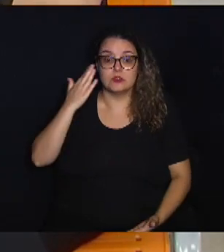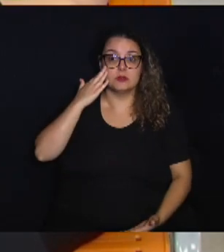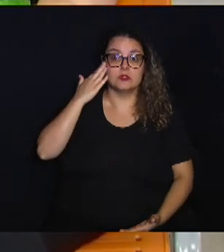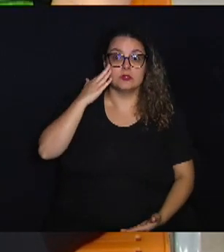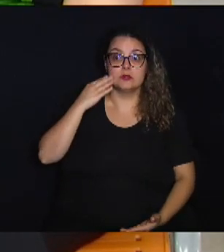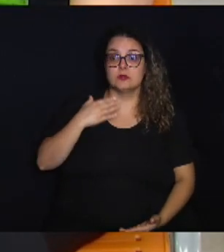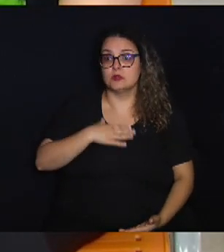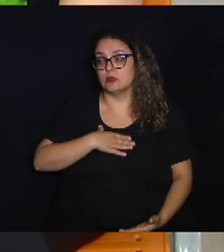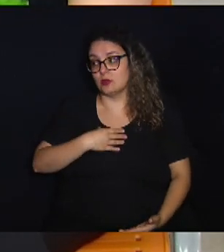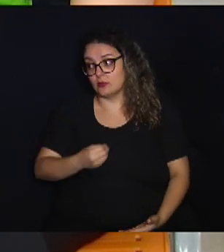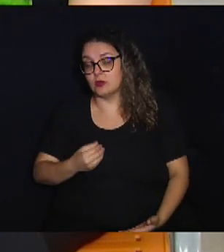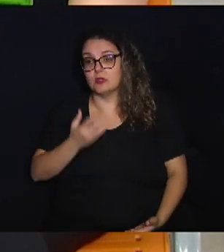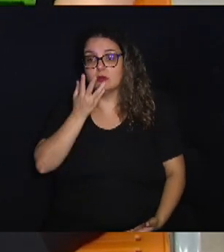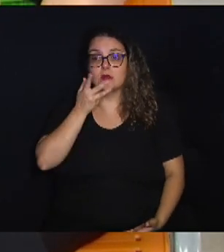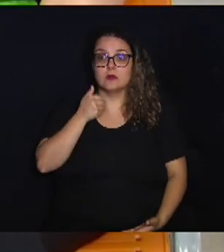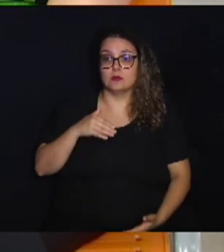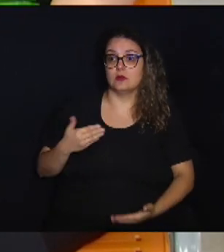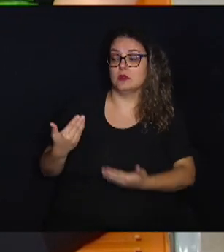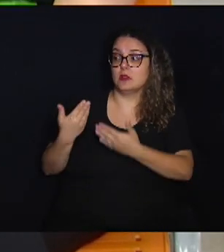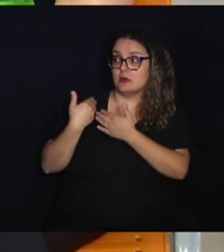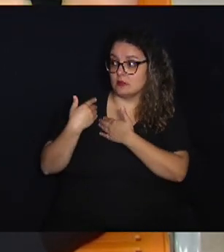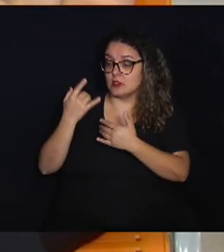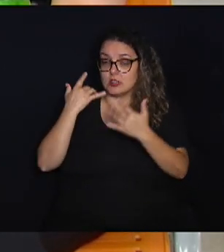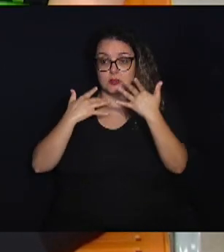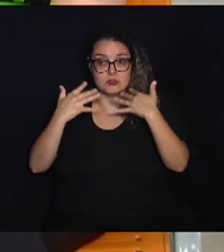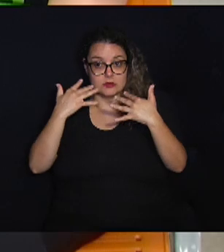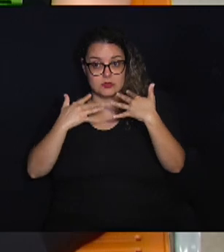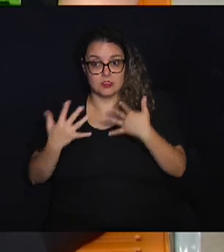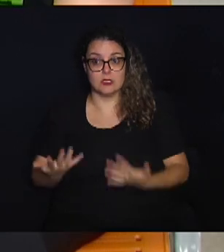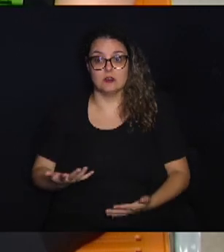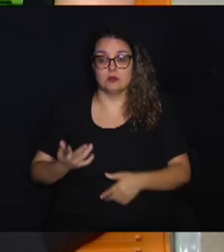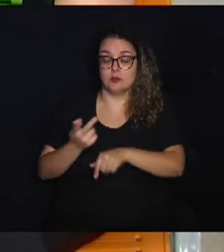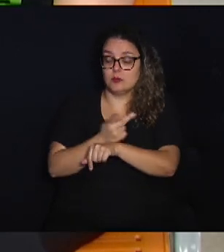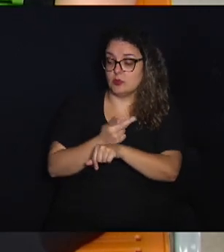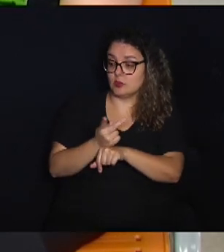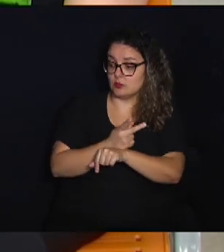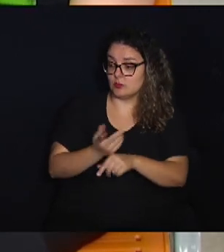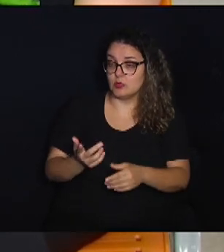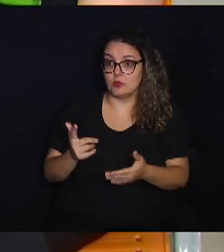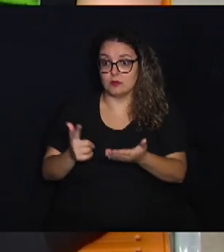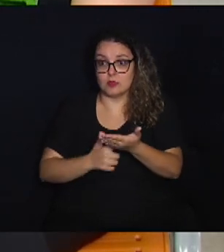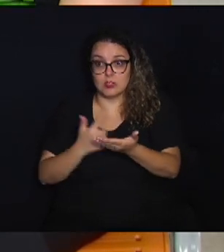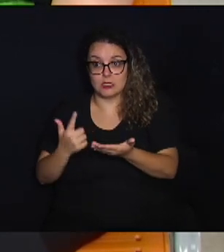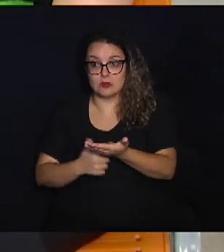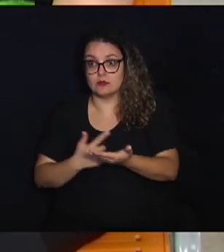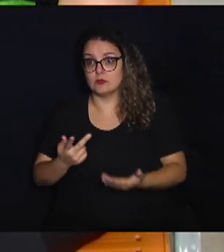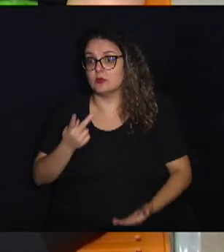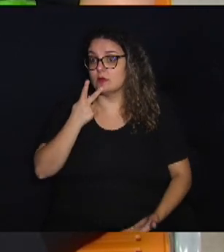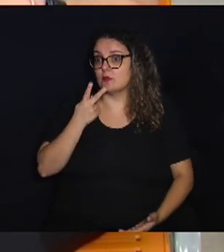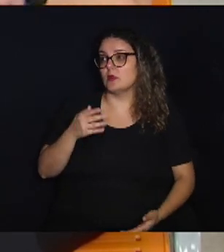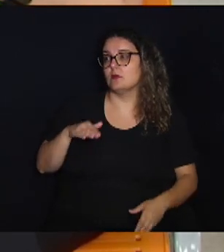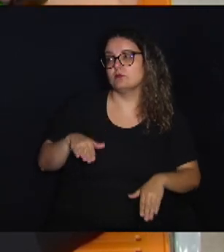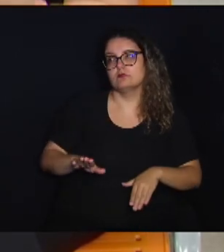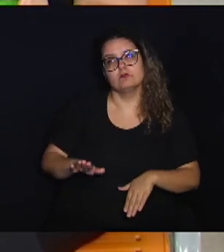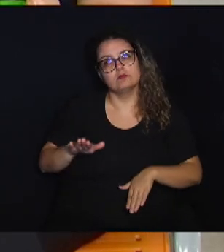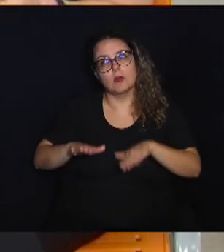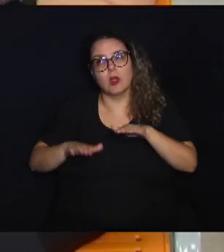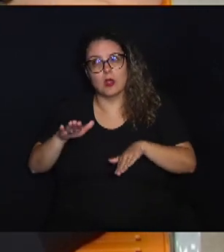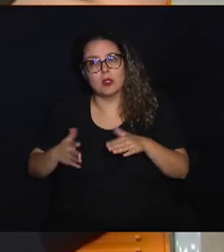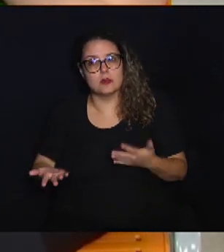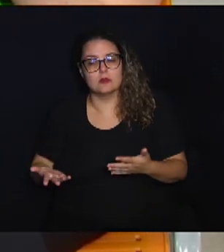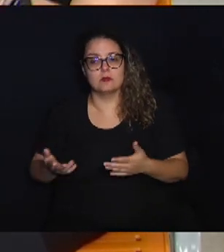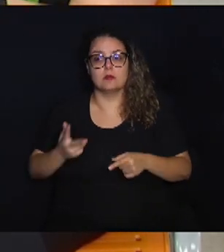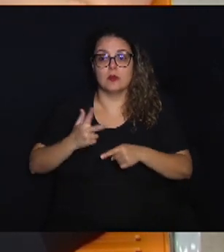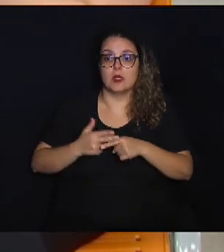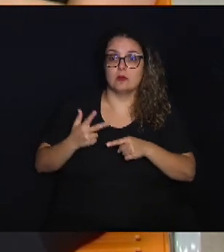filho, né, a criança da qual você é responsável, se interessa, buscar livros que abordam isso, ou às vezes buscar uma série, um filme